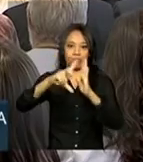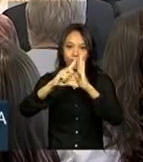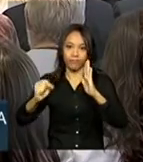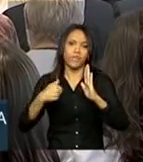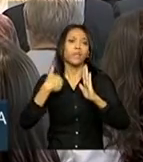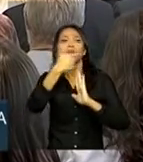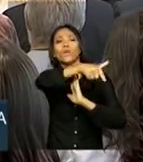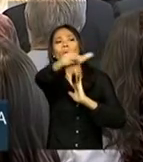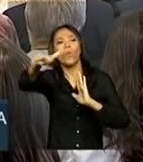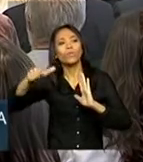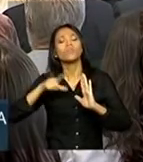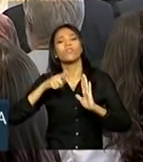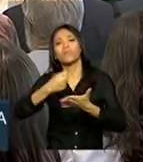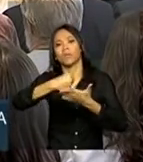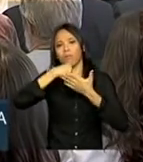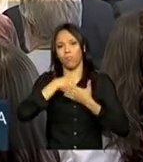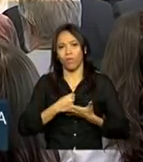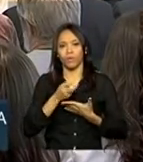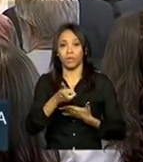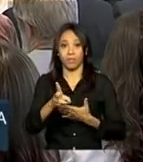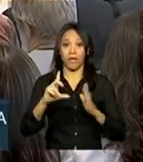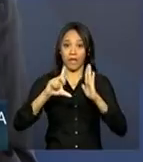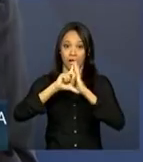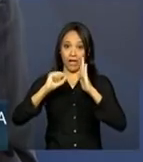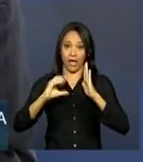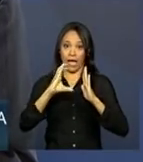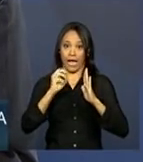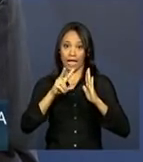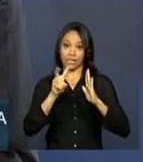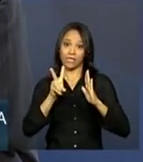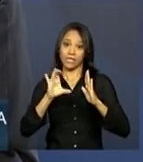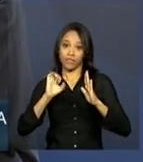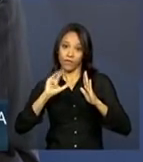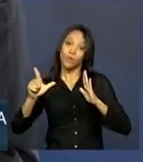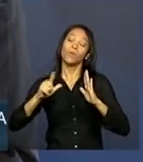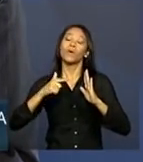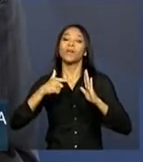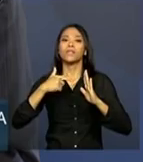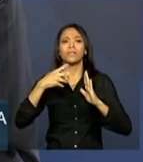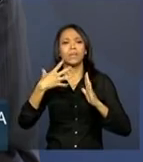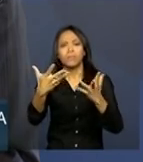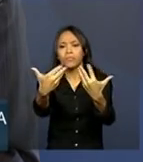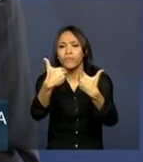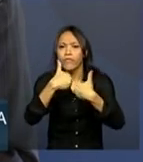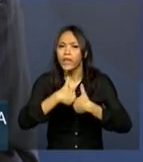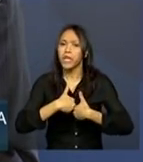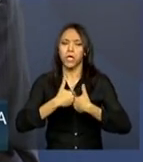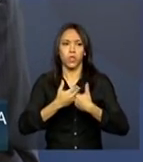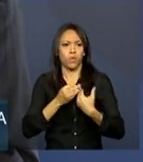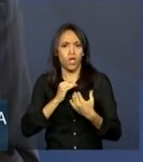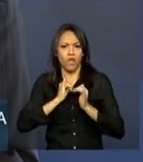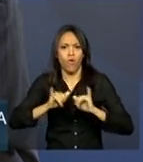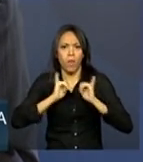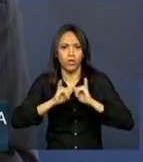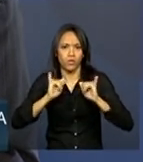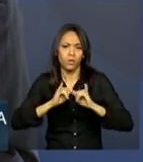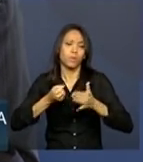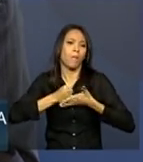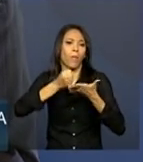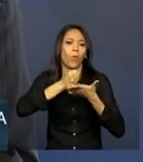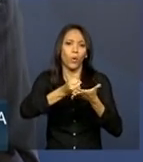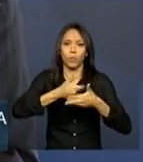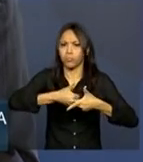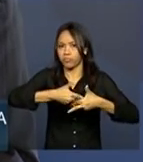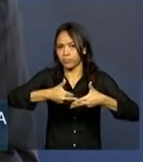órgãos um apoio efetivo a casa civil da presidência da república que nos abrigou nos forneceu enorme apoio